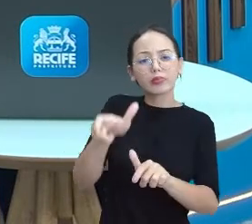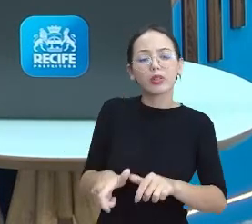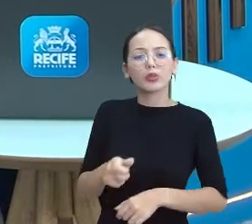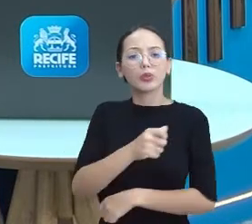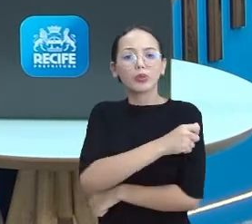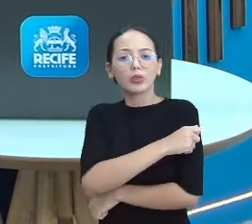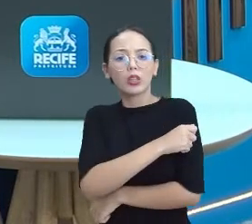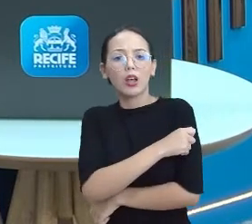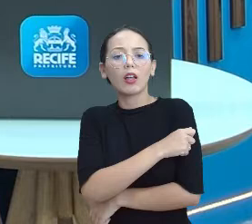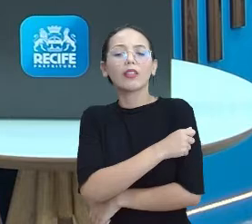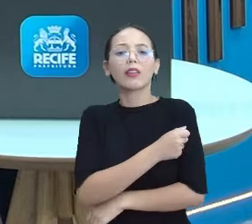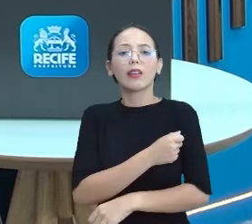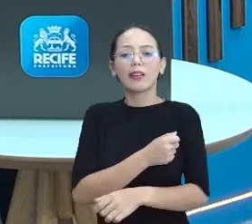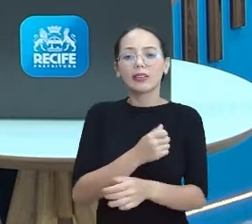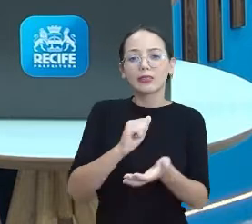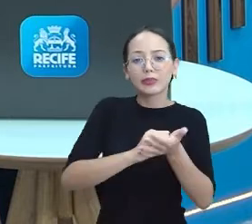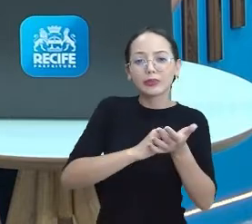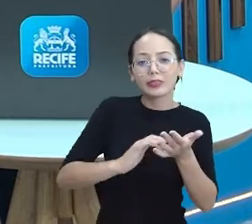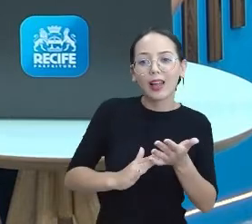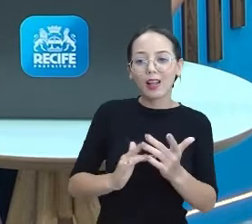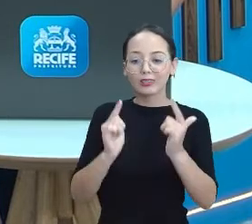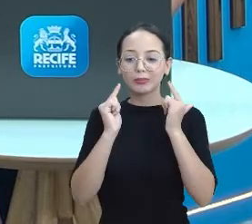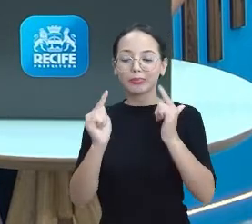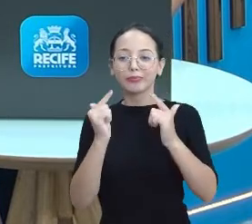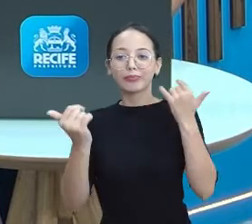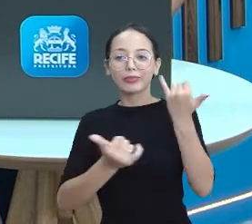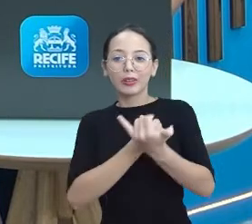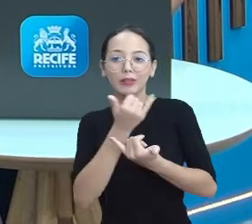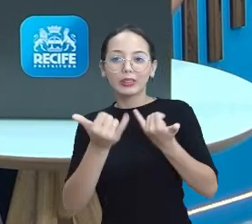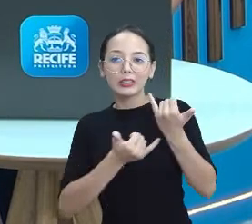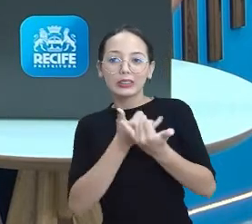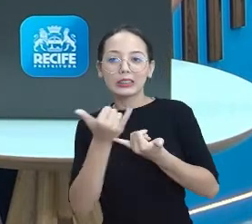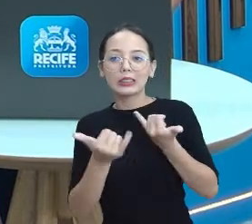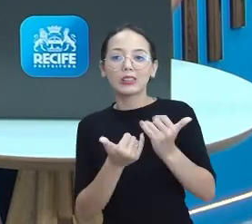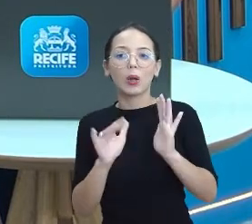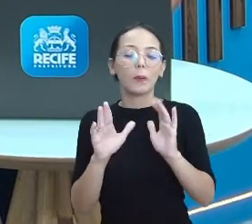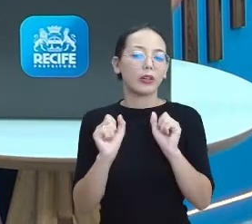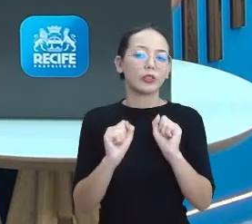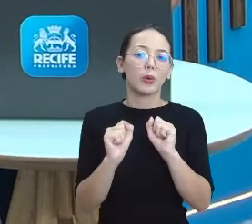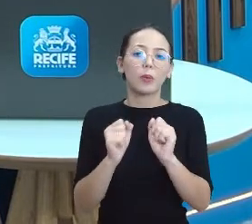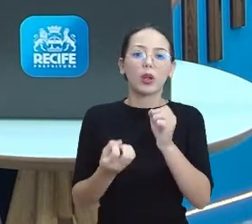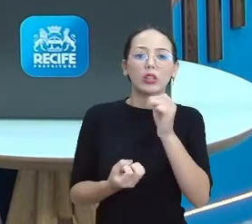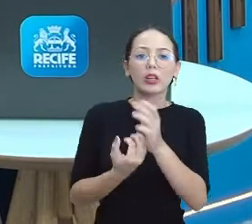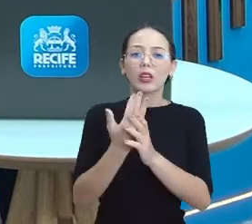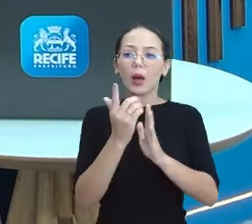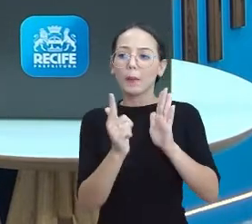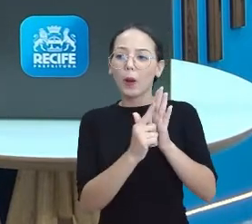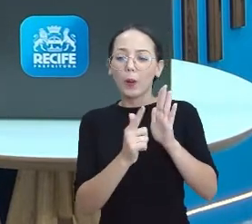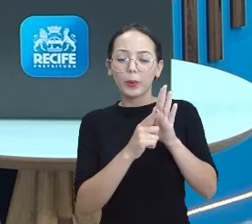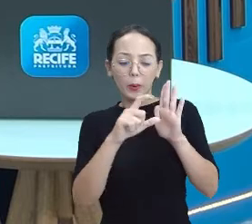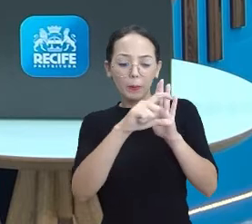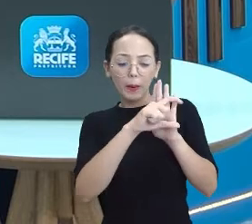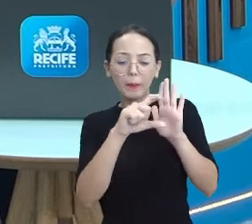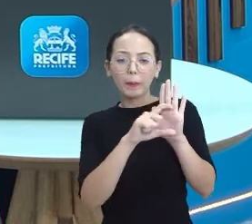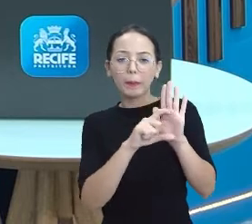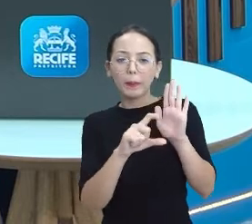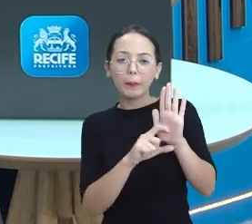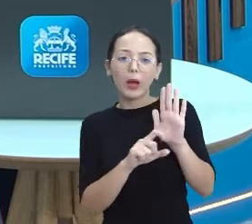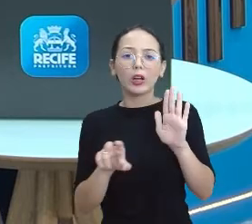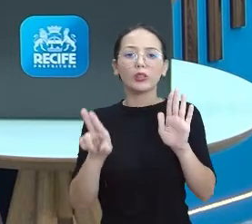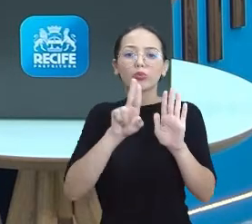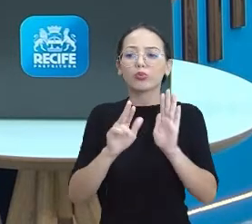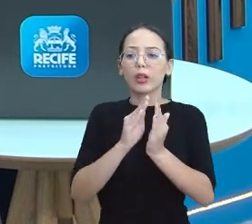atividade divertida, né? Aqui a gente colocou a animação, mas aí a gente pode confeccionar fichinhas, a gente pode